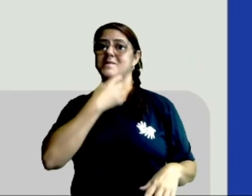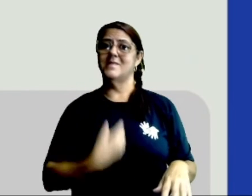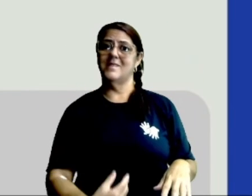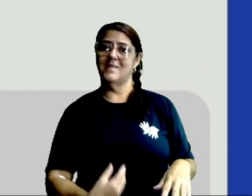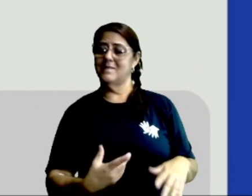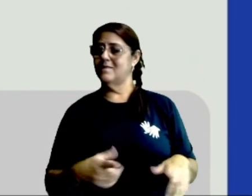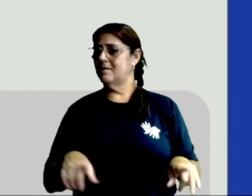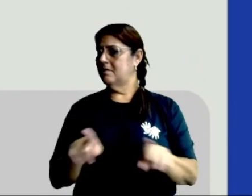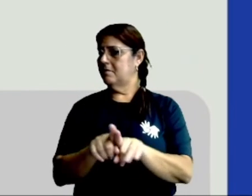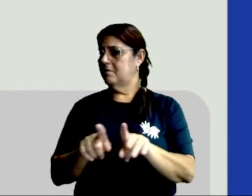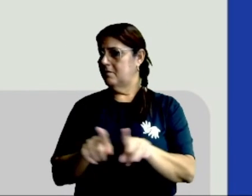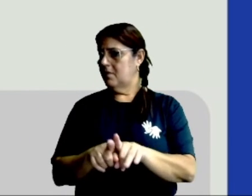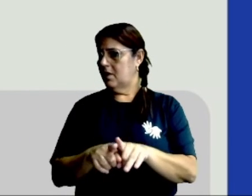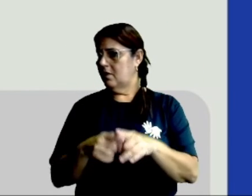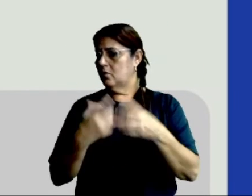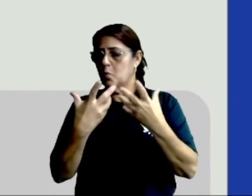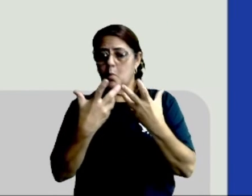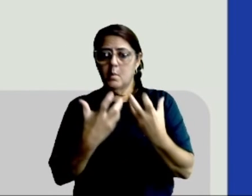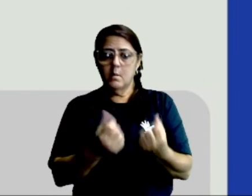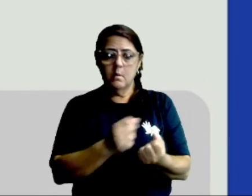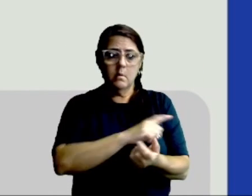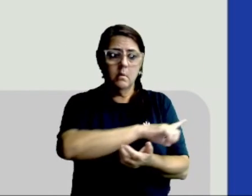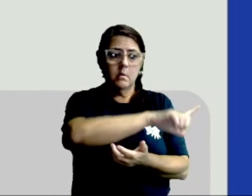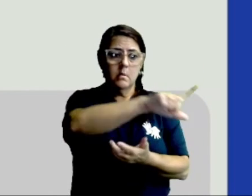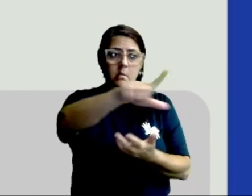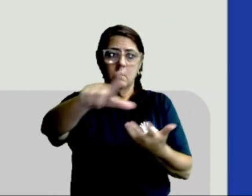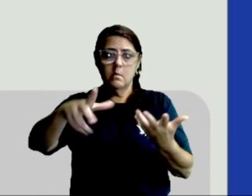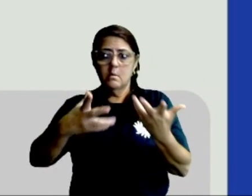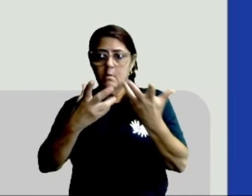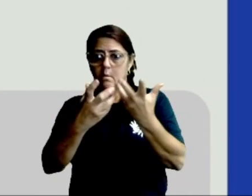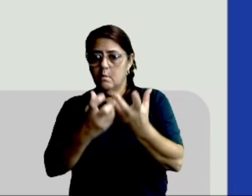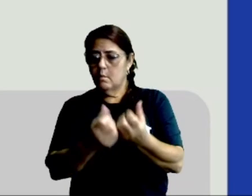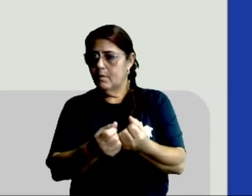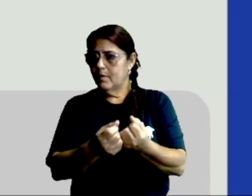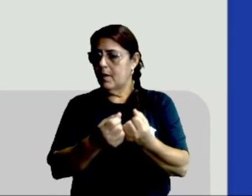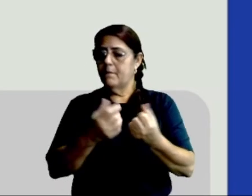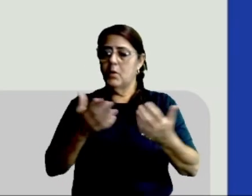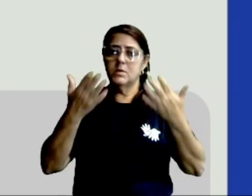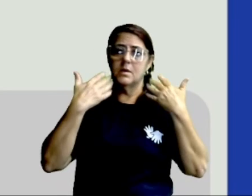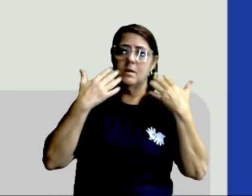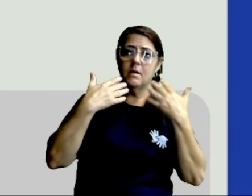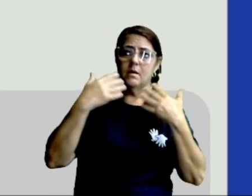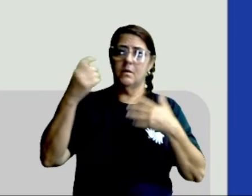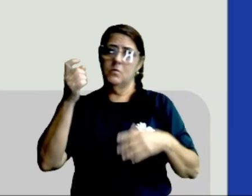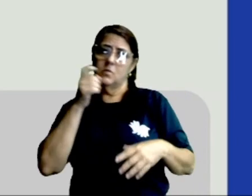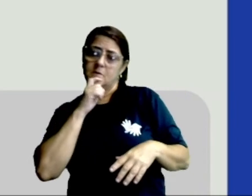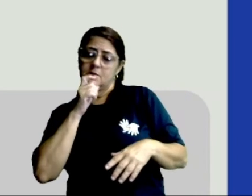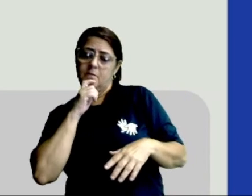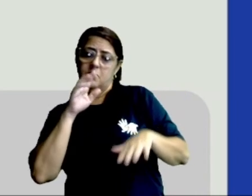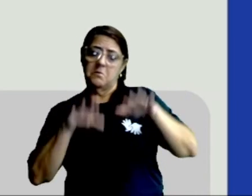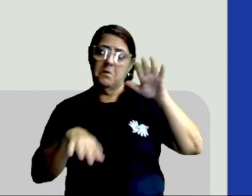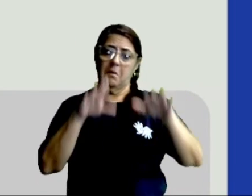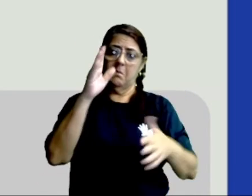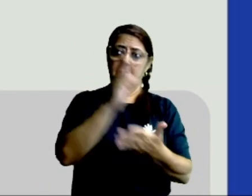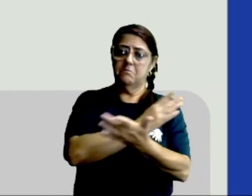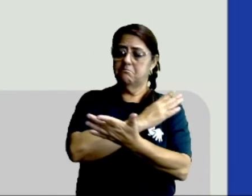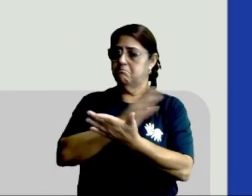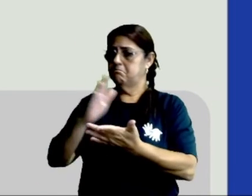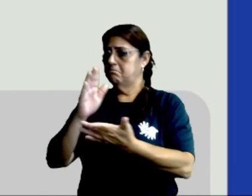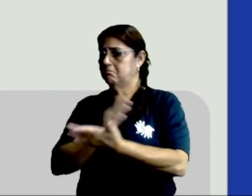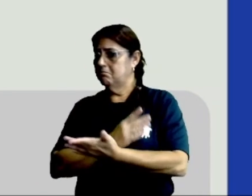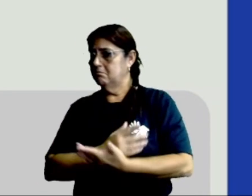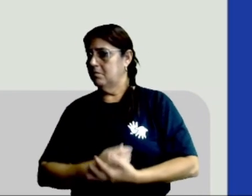né? Vegetações do deserto, na Patagônia da Argentina, desertos, que pode ser quentes, pode ser frios, né, dependendo da